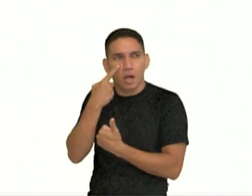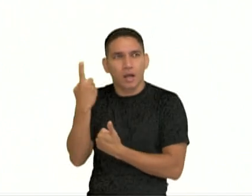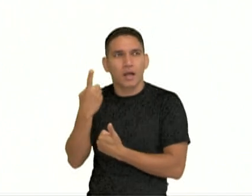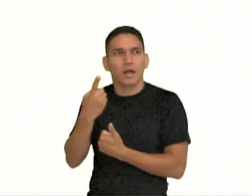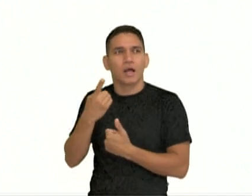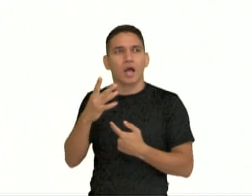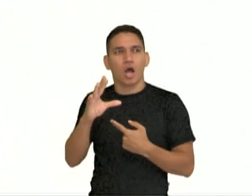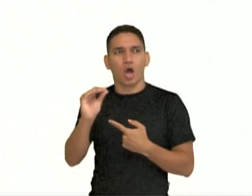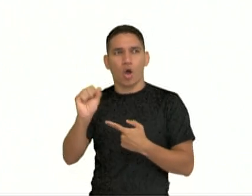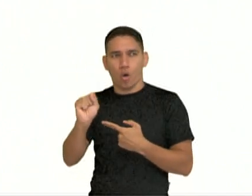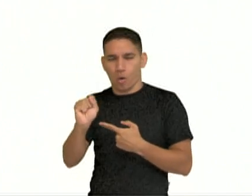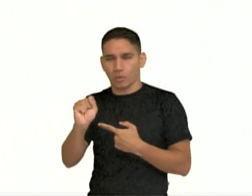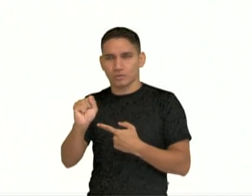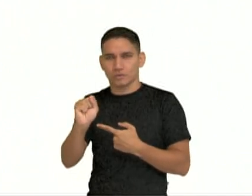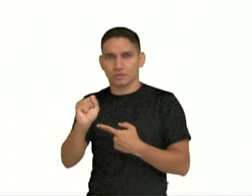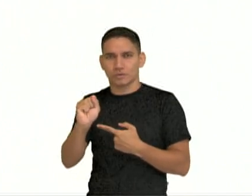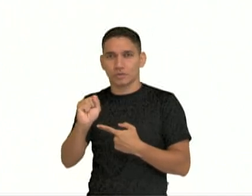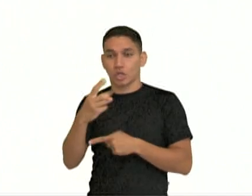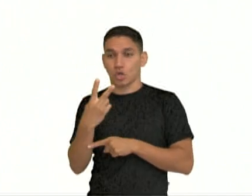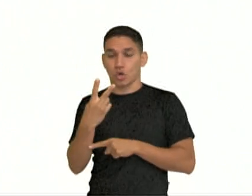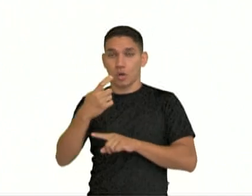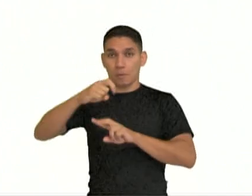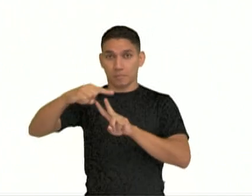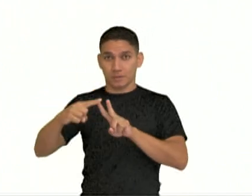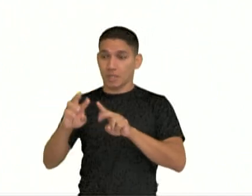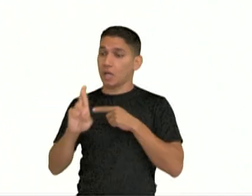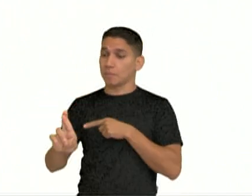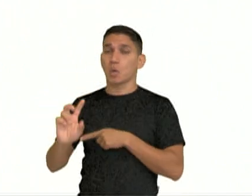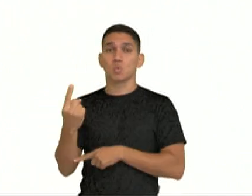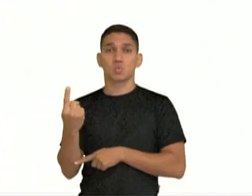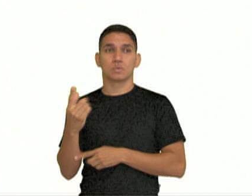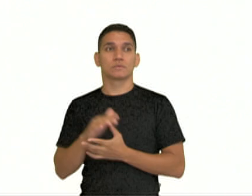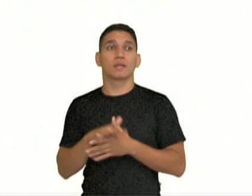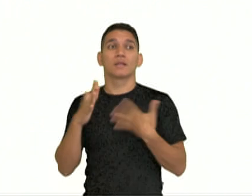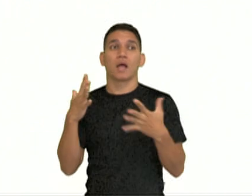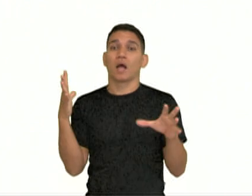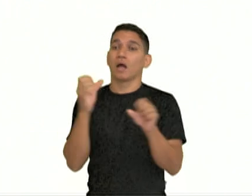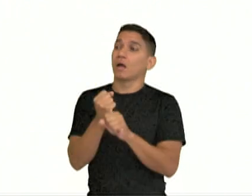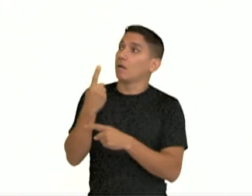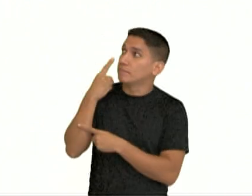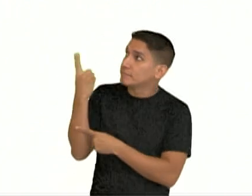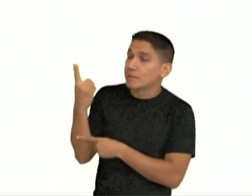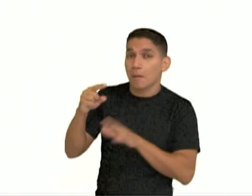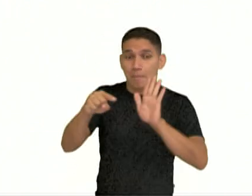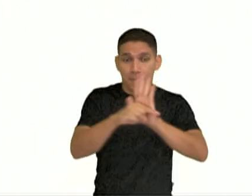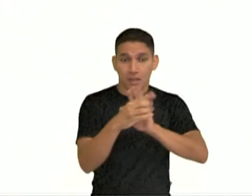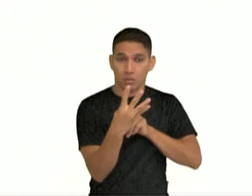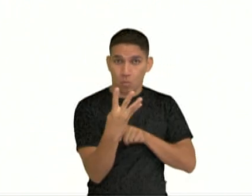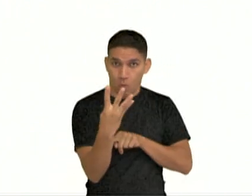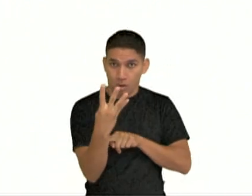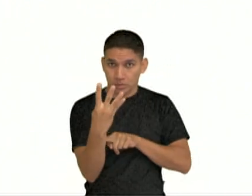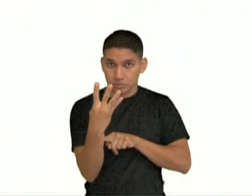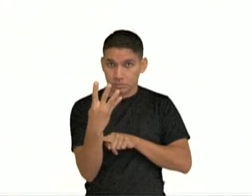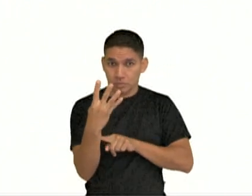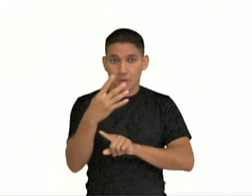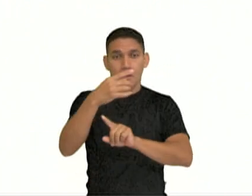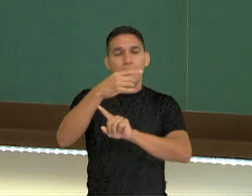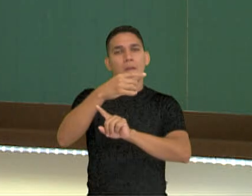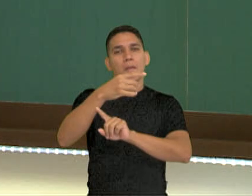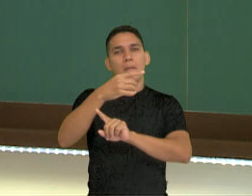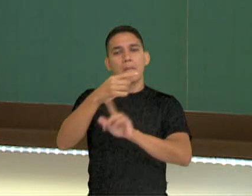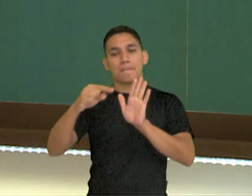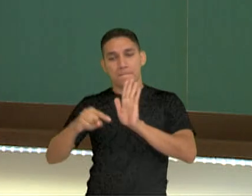cosseno de 2π que é igual a 1. Então, aqui eu chego que menos 4 no numerador, menos 2